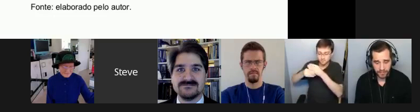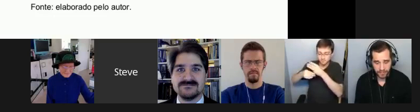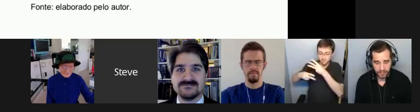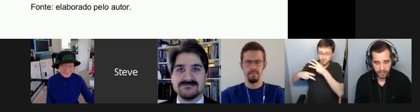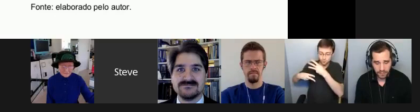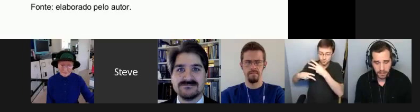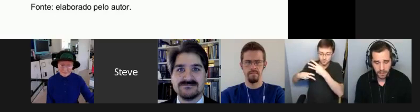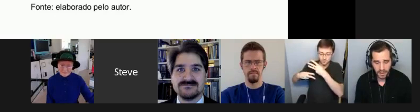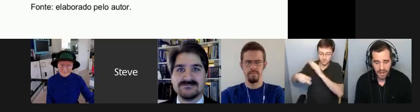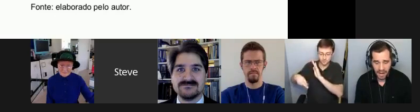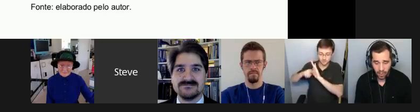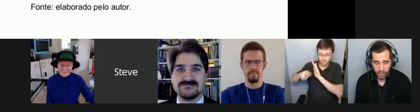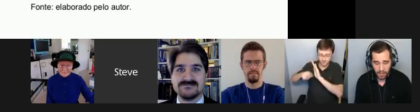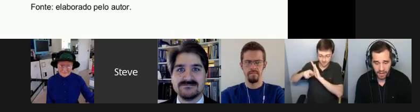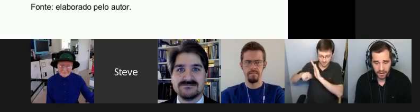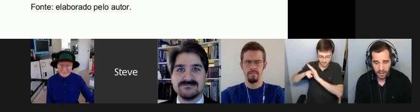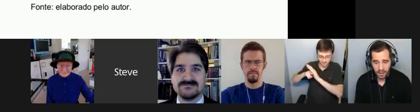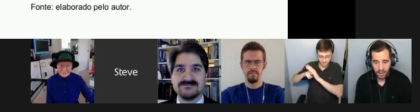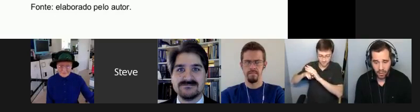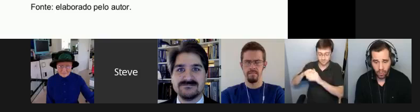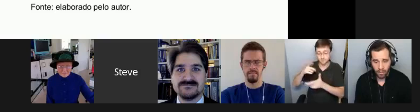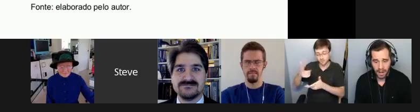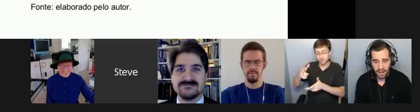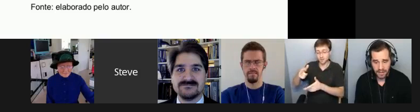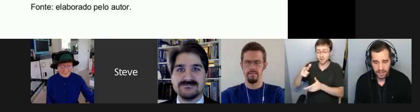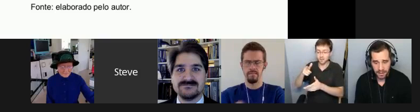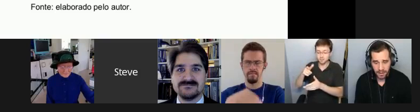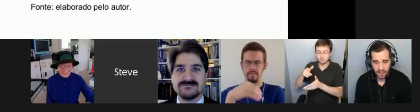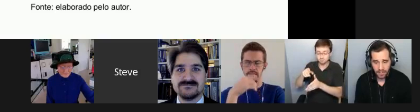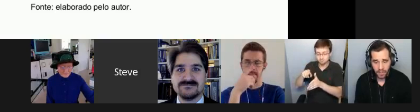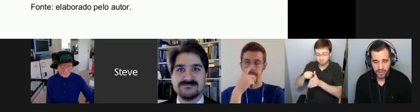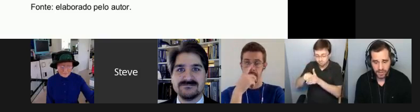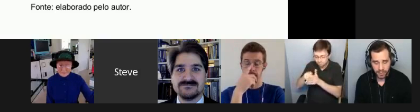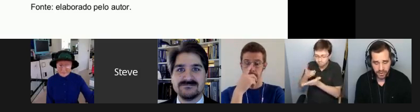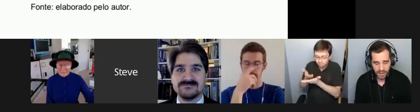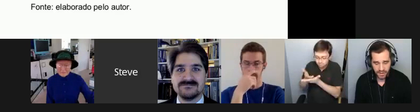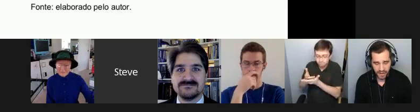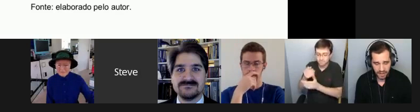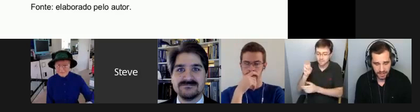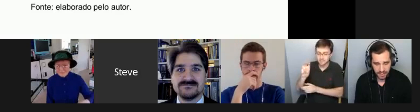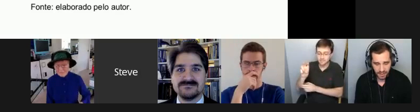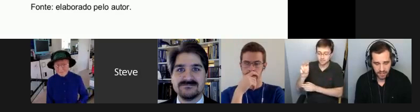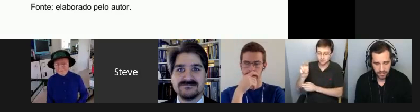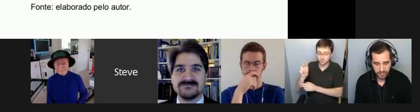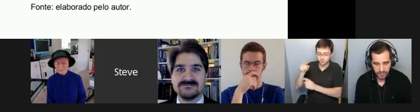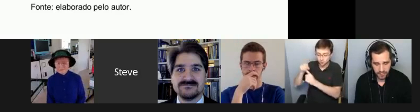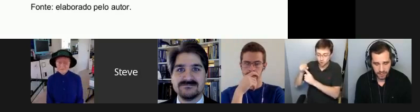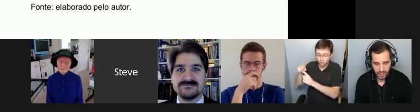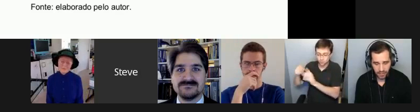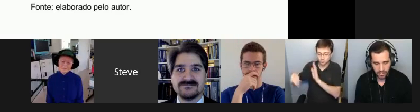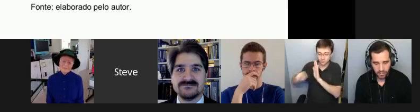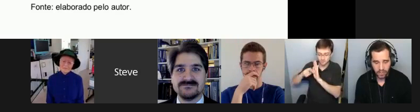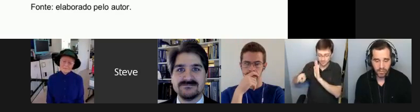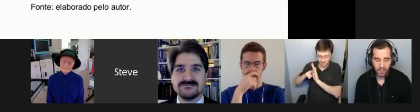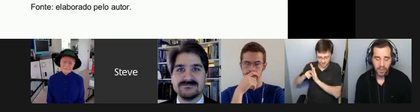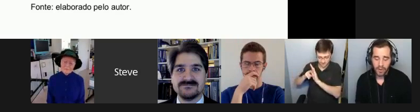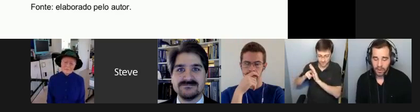três e ela complementa com mais dois tipos de transferência,